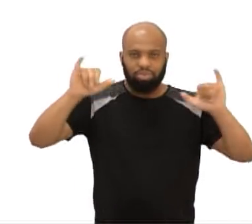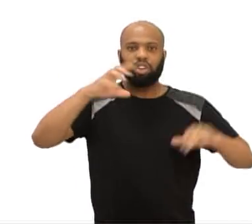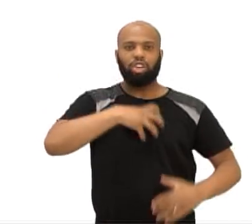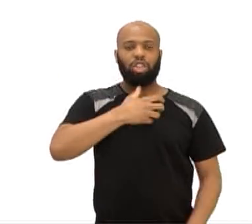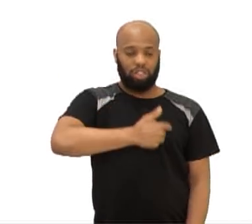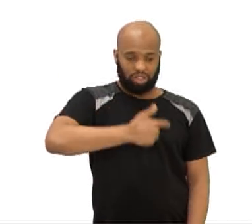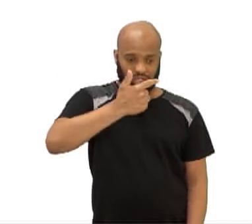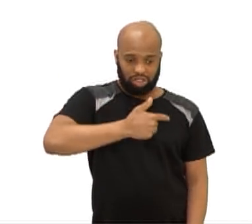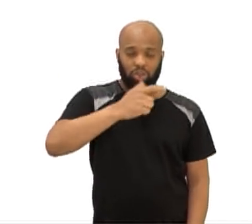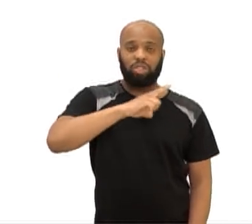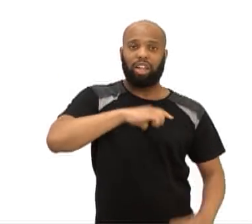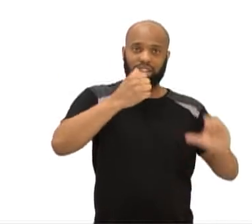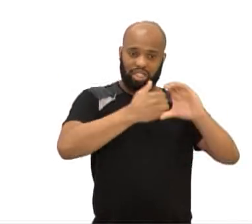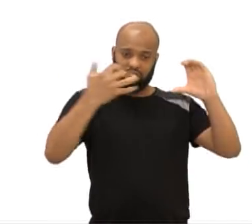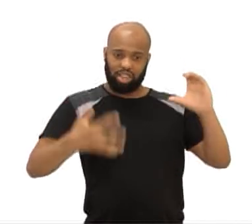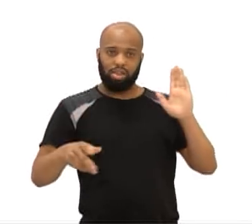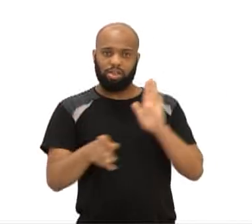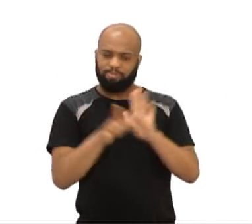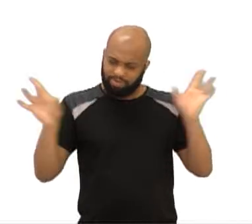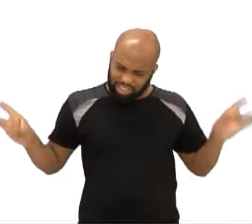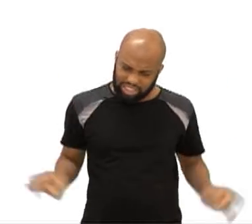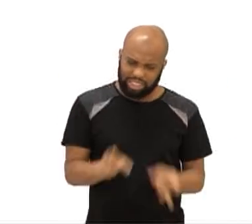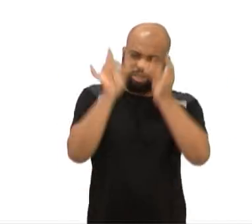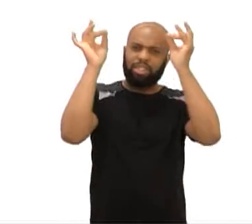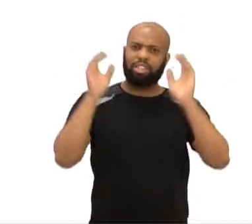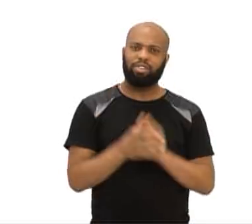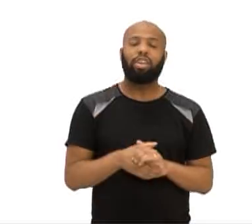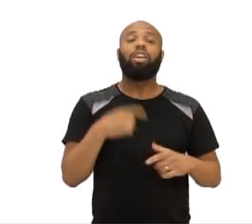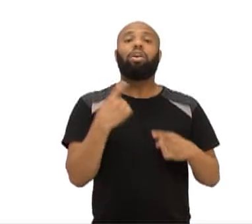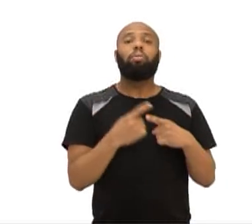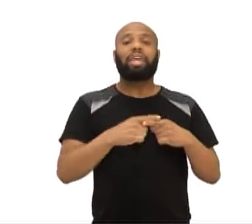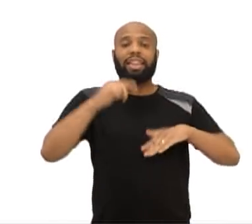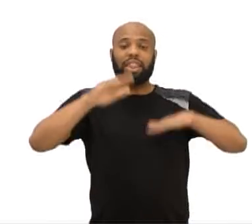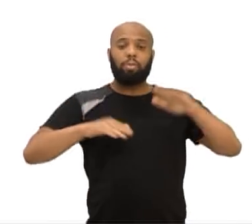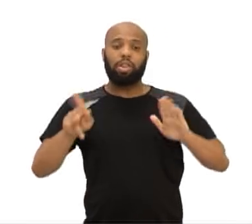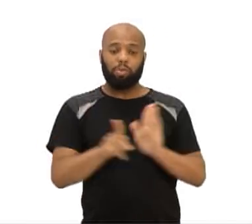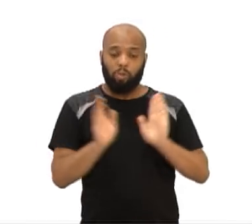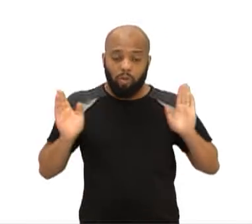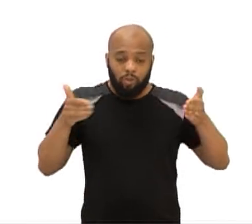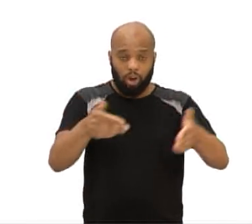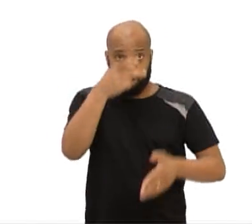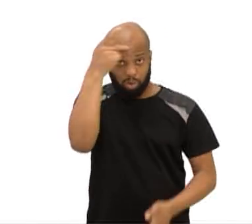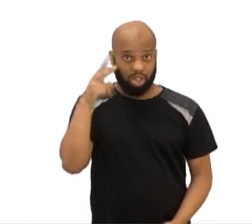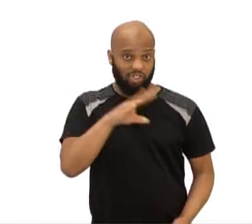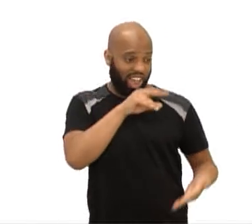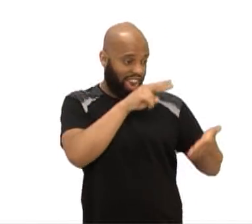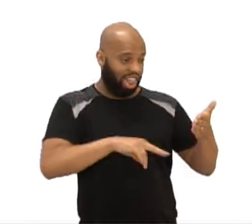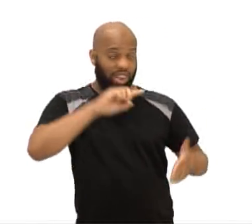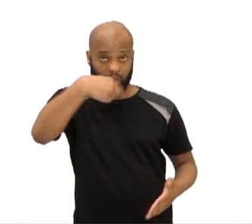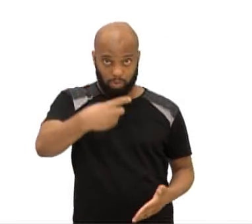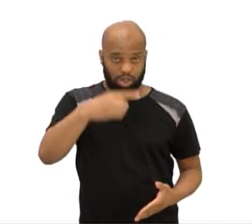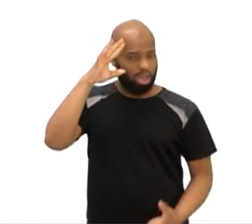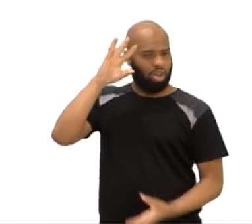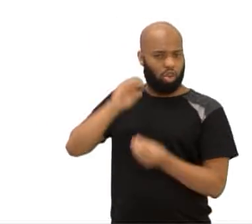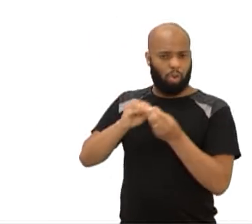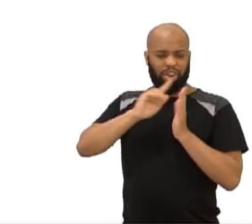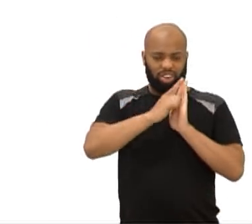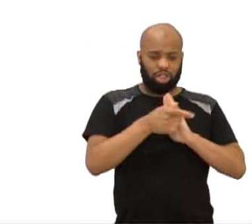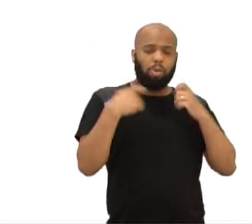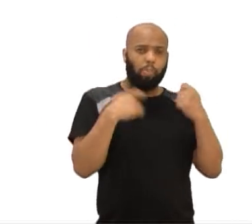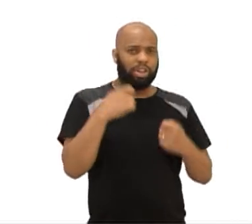secundário, possui características específicas. Tudo vai depender ali do público-alvo. A compreensão do gênero